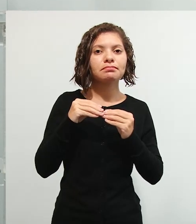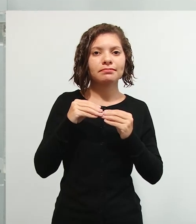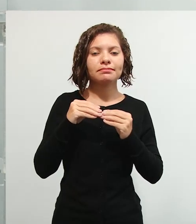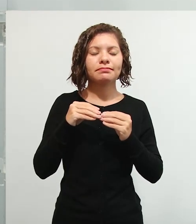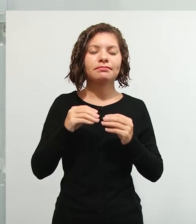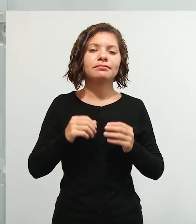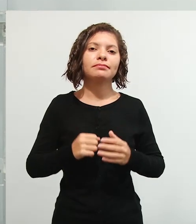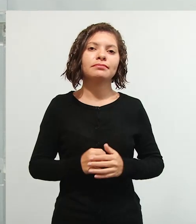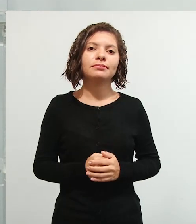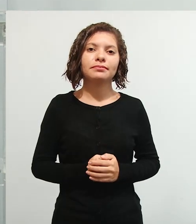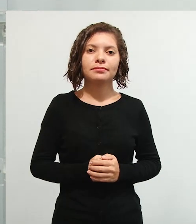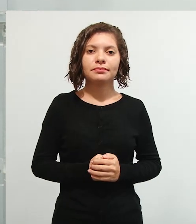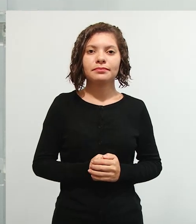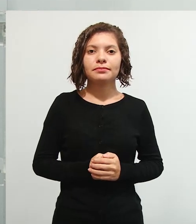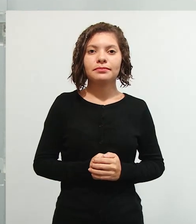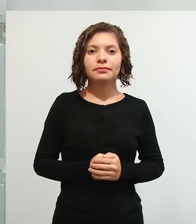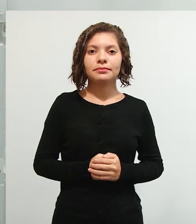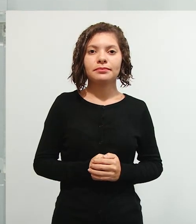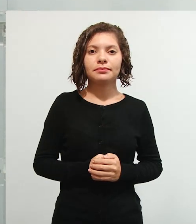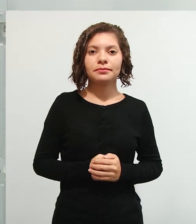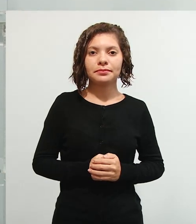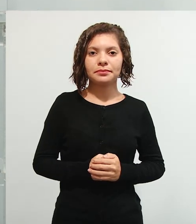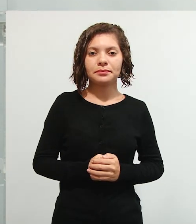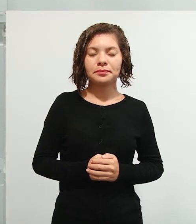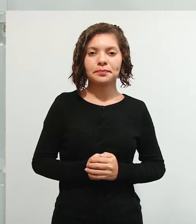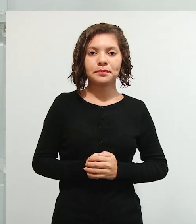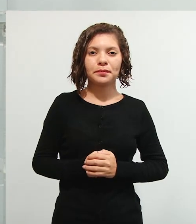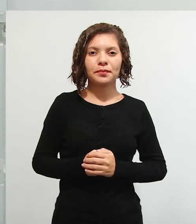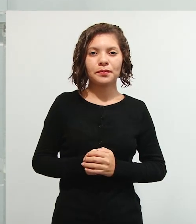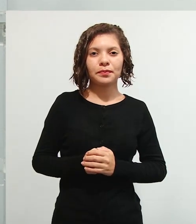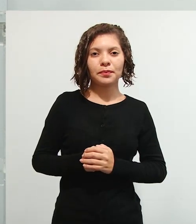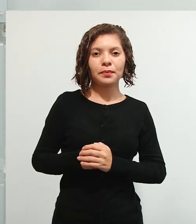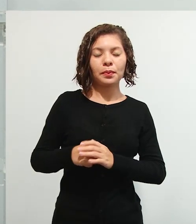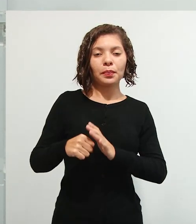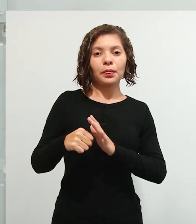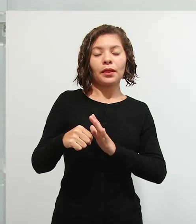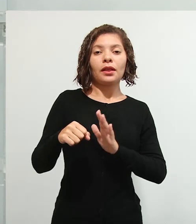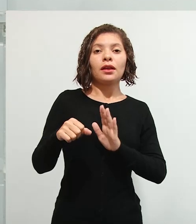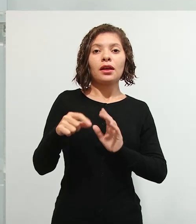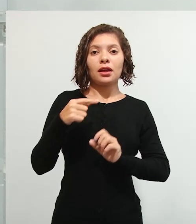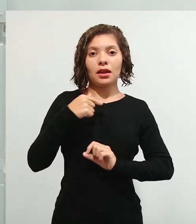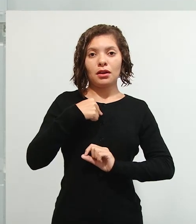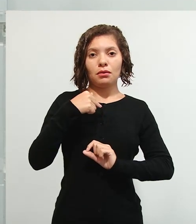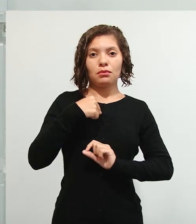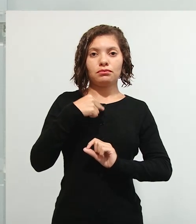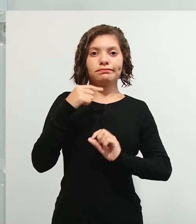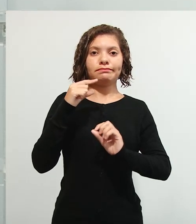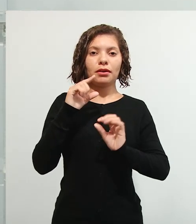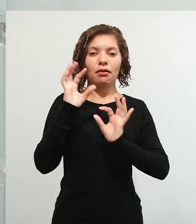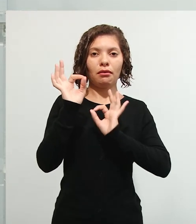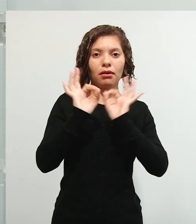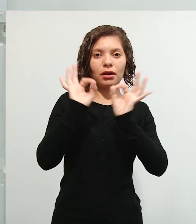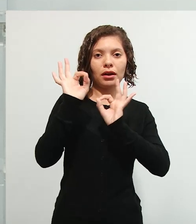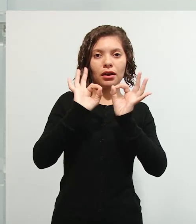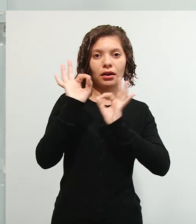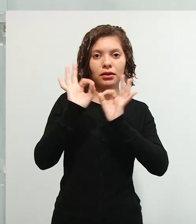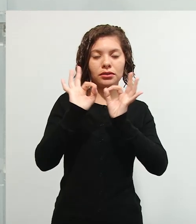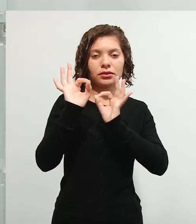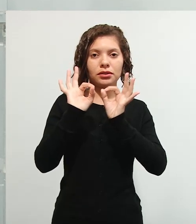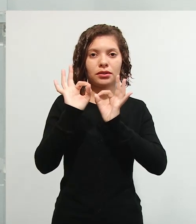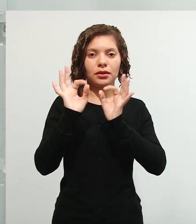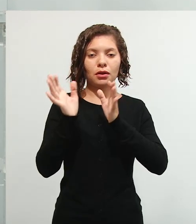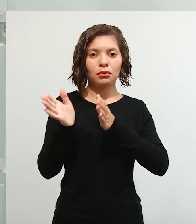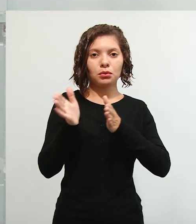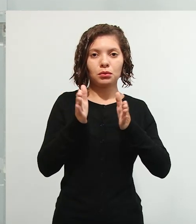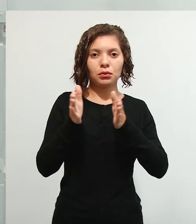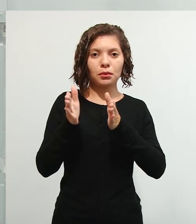comentários sobre essas datas, né? Então, para não ir no século XIX, eu fiz um recorte no período chamado